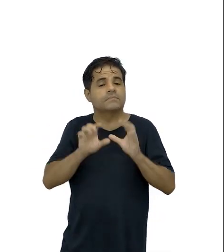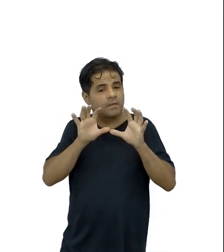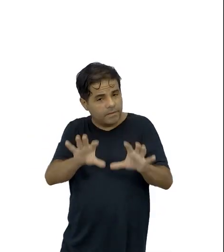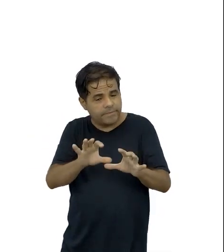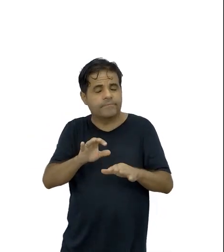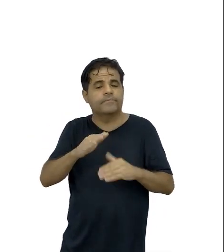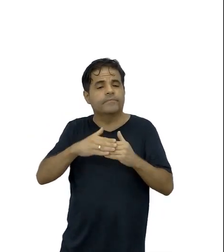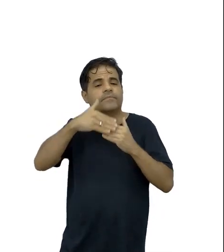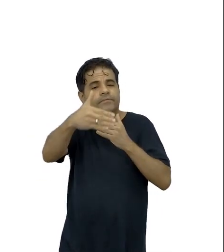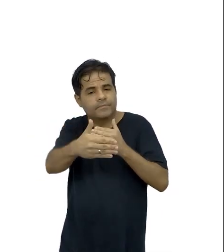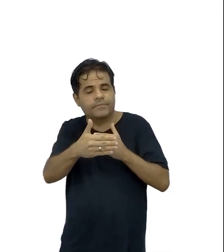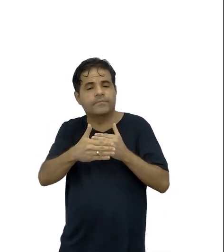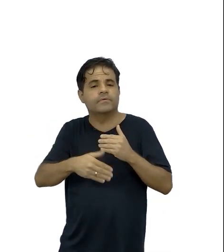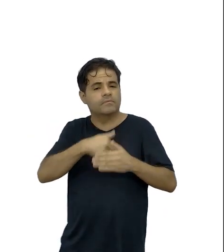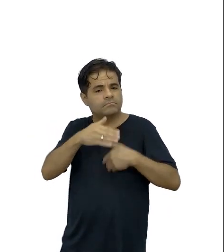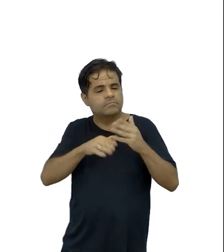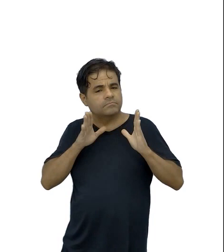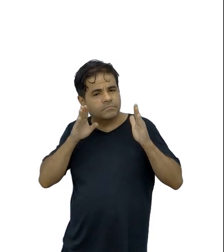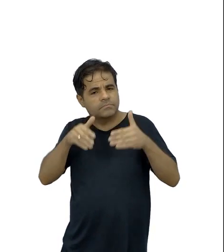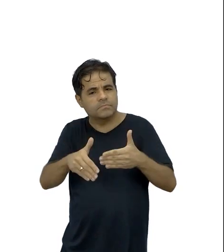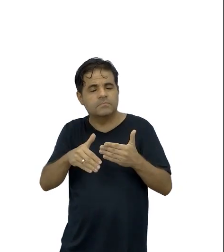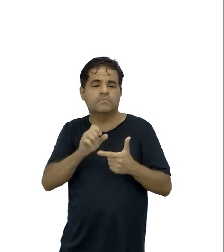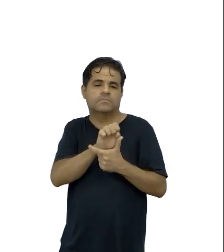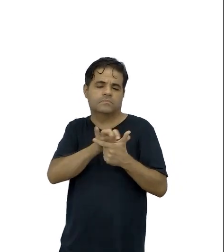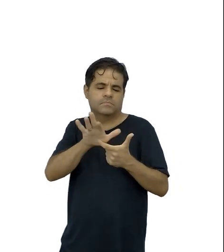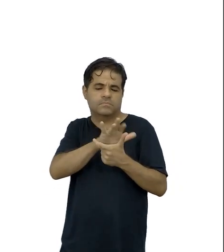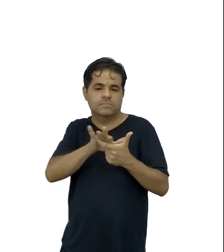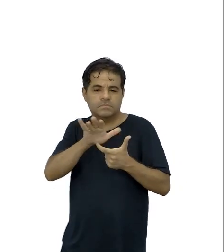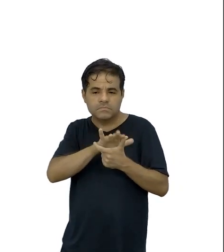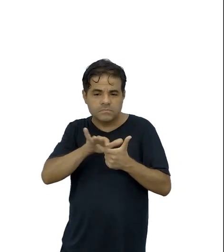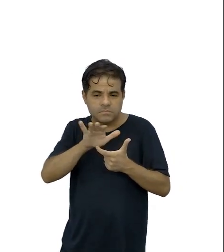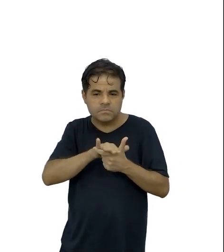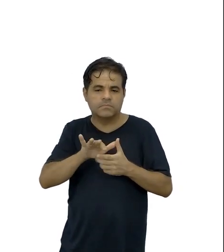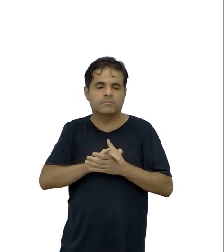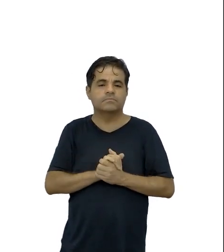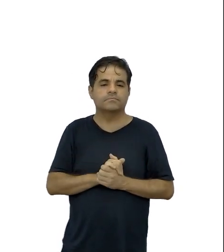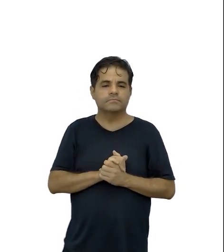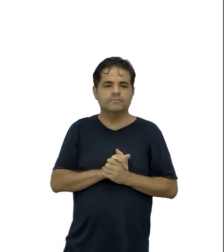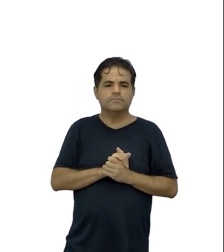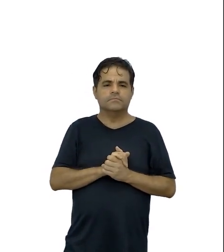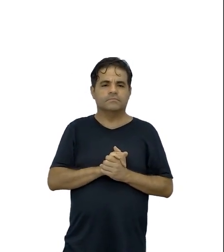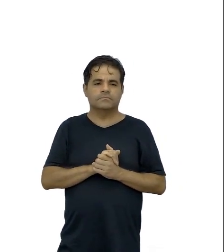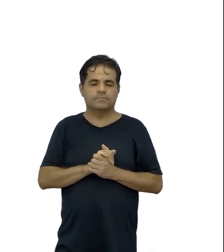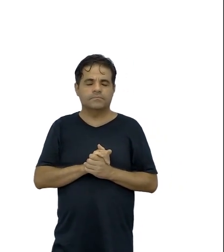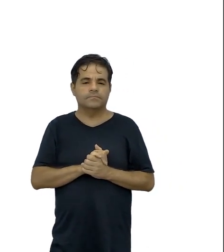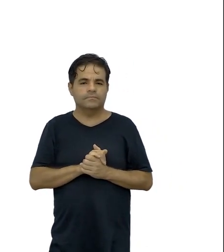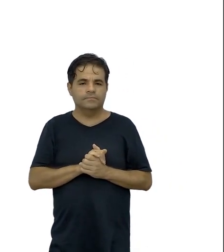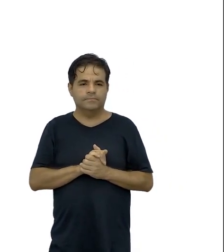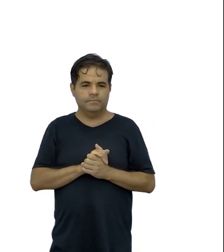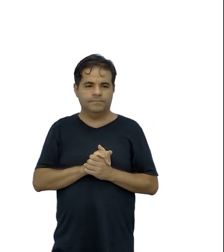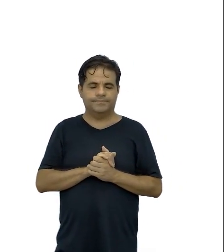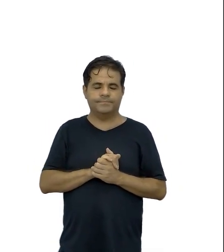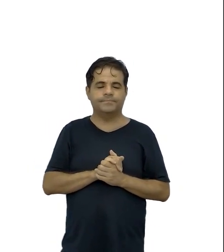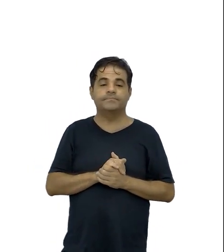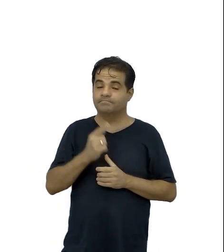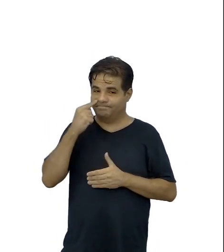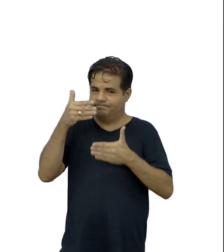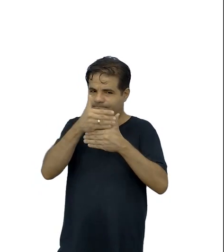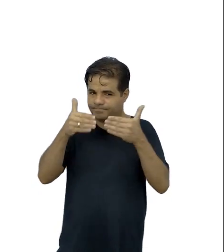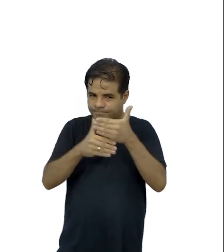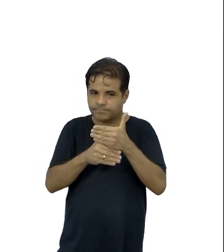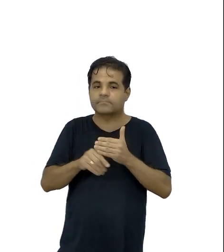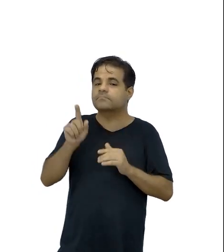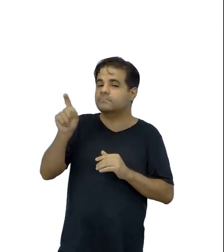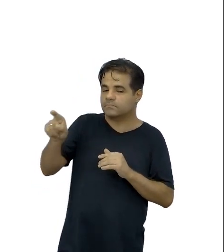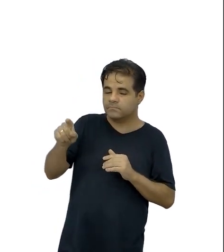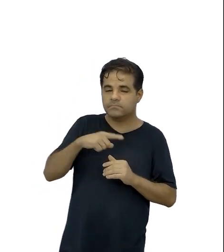é o que vem sendo designado como letramento, certo? Agora, vamos para o slide correto. Agora,